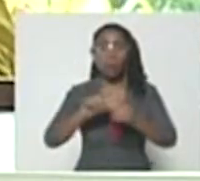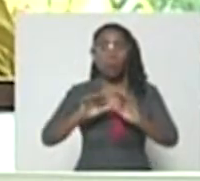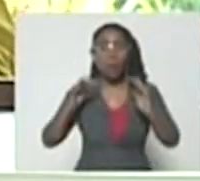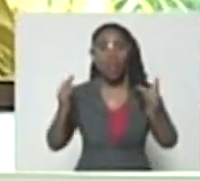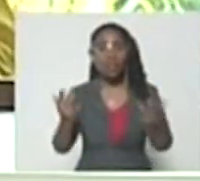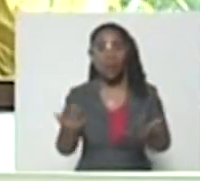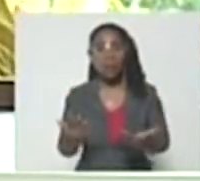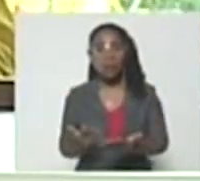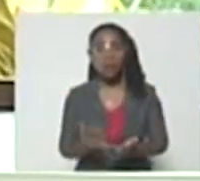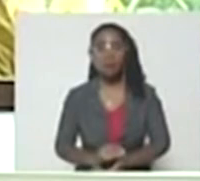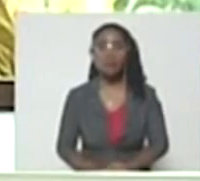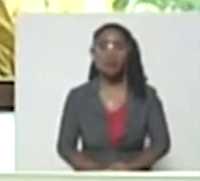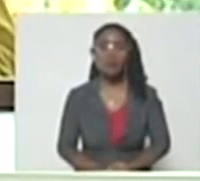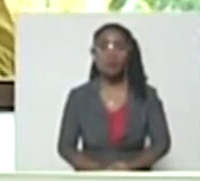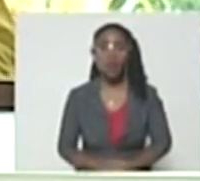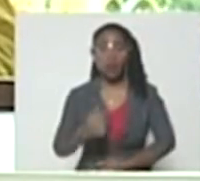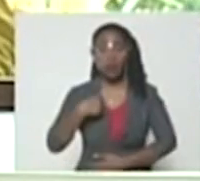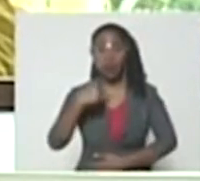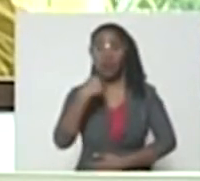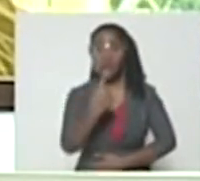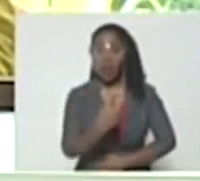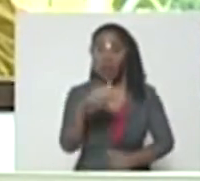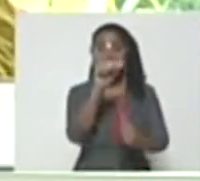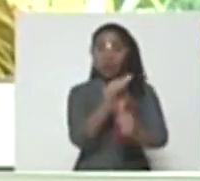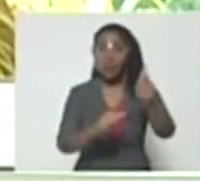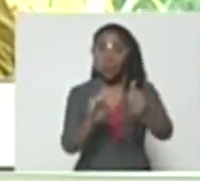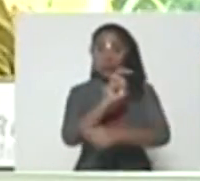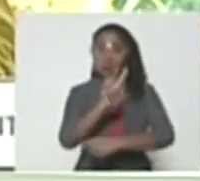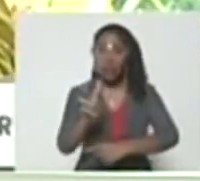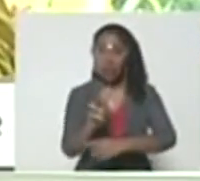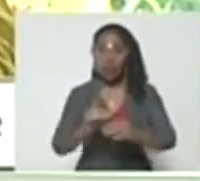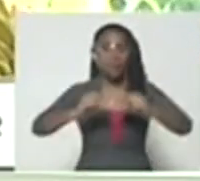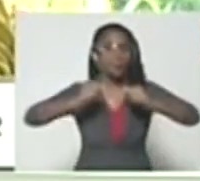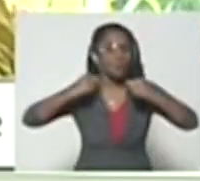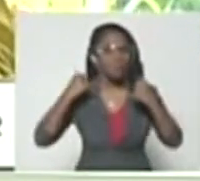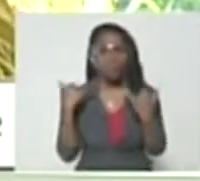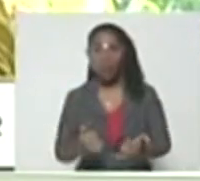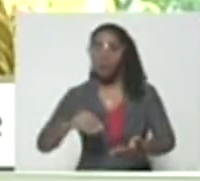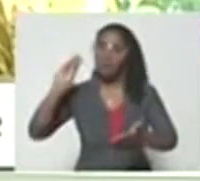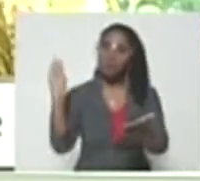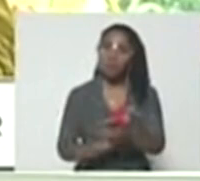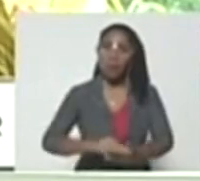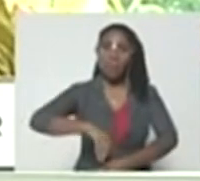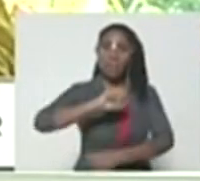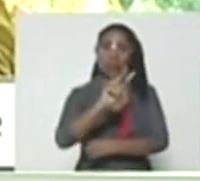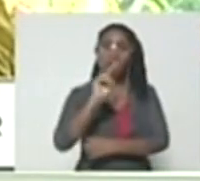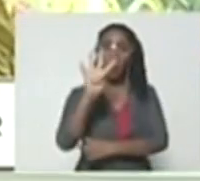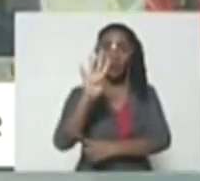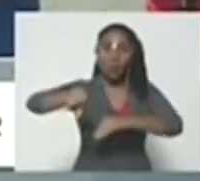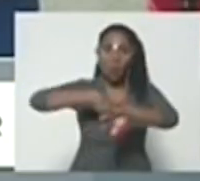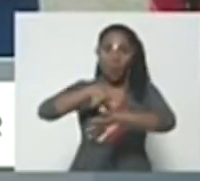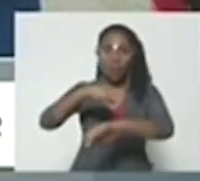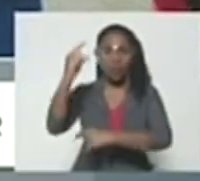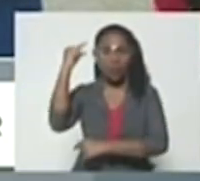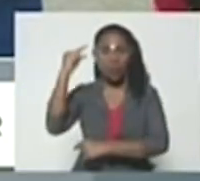Segundo Maduro, o ministro do Esporte está em Tóquio gerenciando a liberação dos recursos para que a Venezuela possa receber a imagem televisiva de